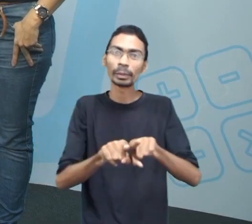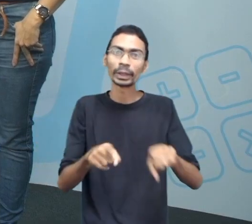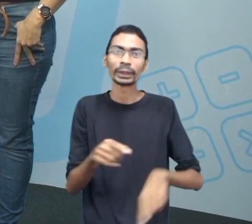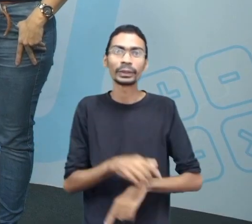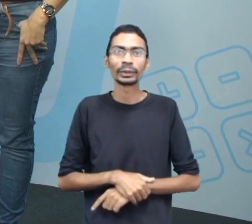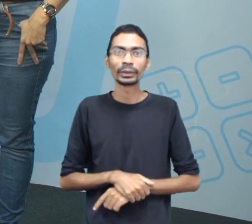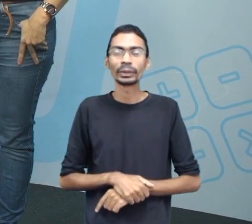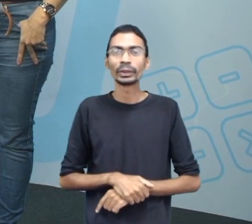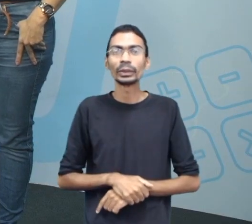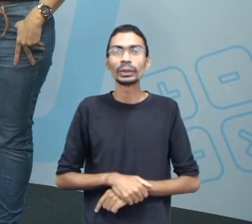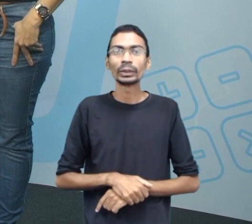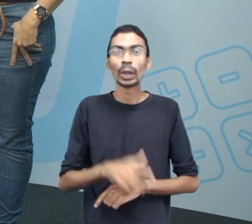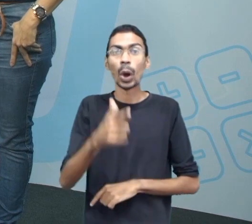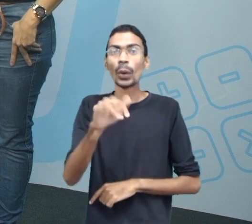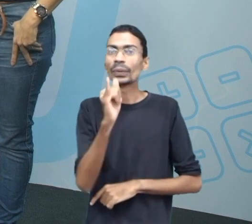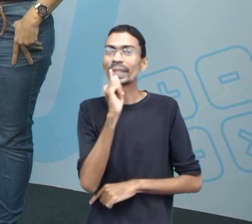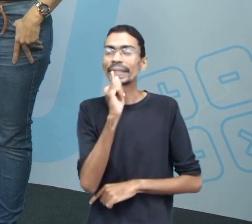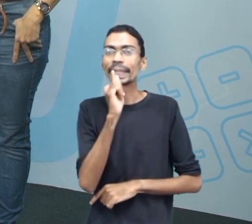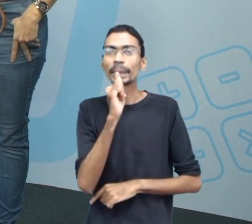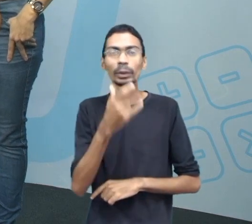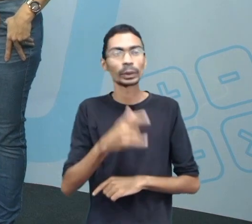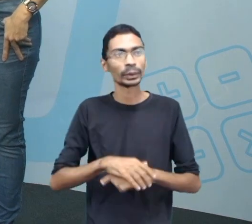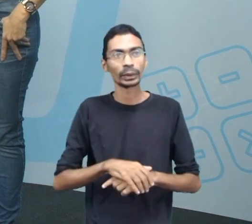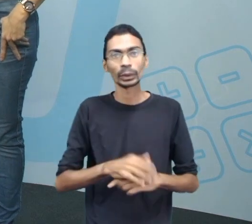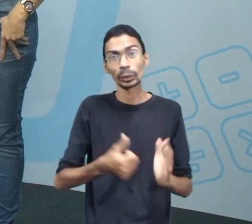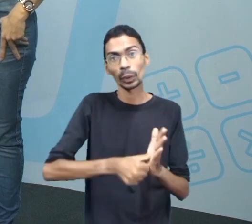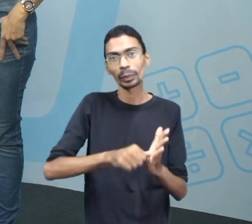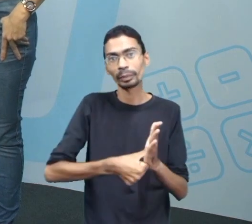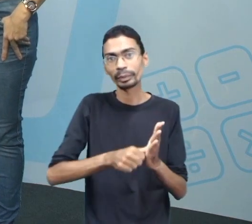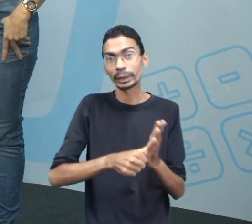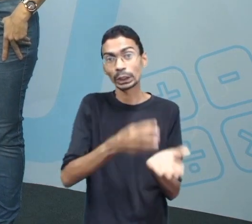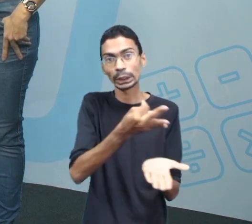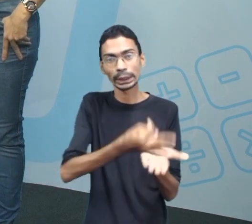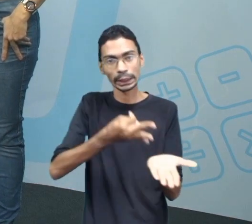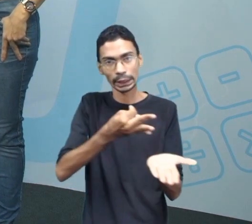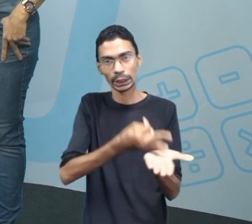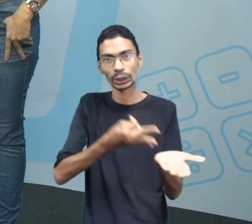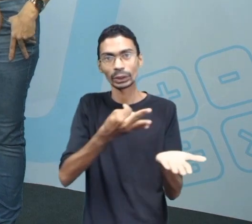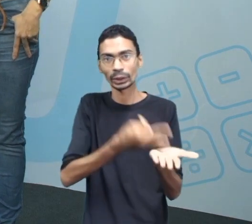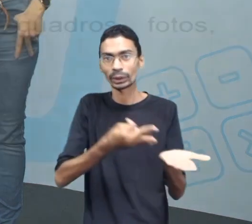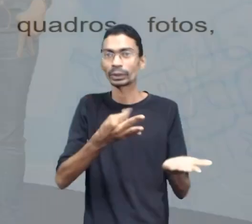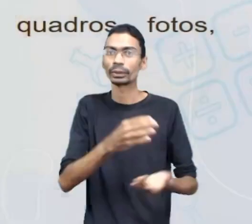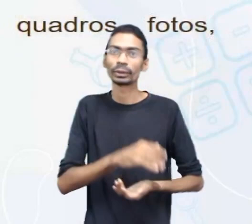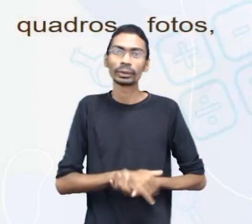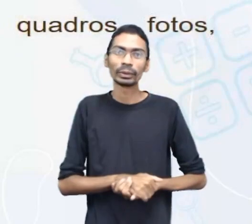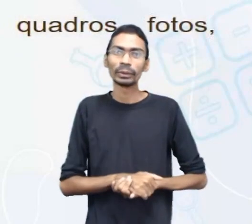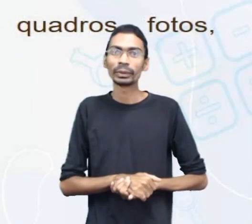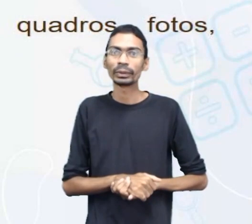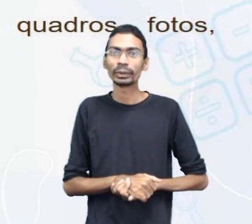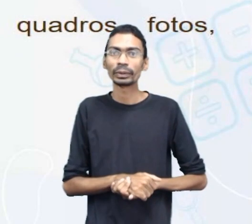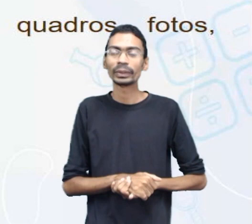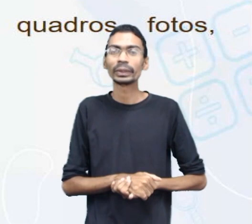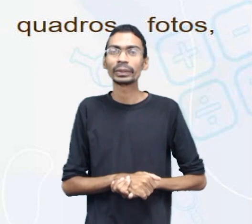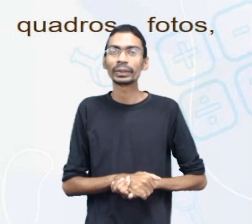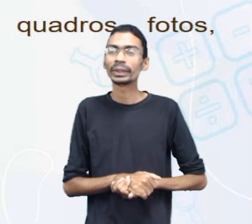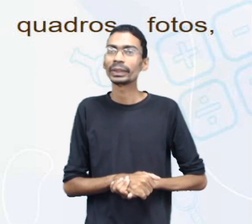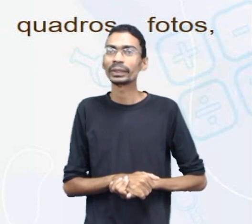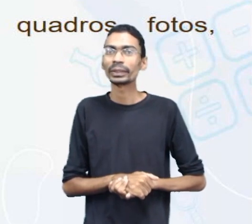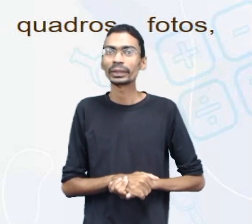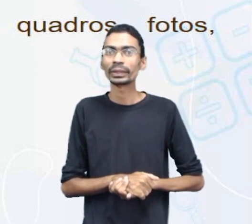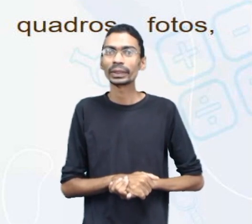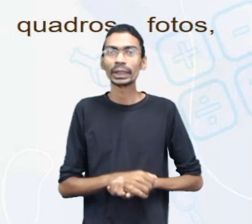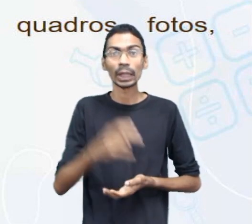há outros exemplos não é como documentos textuais os vestígios arqueológicos e